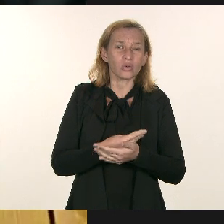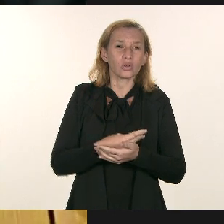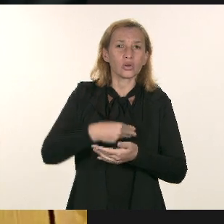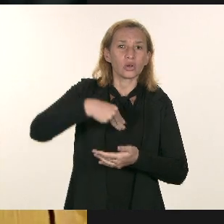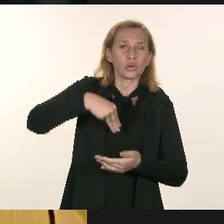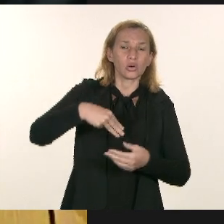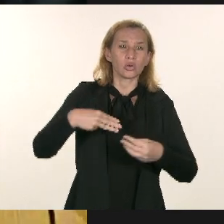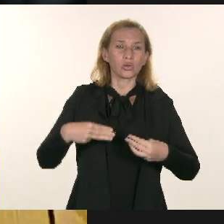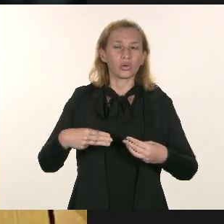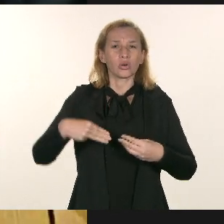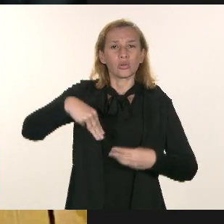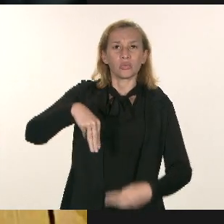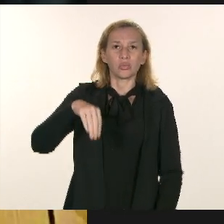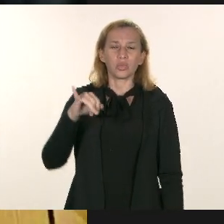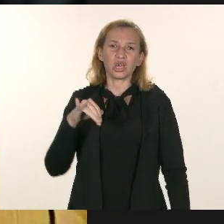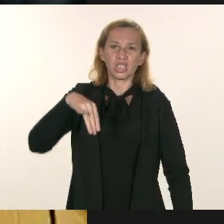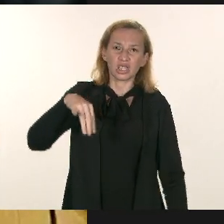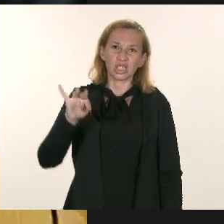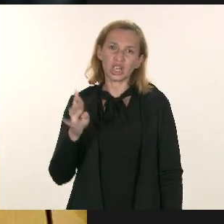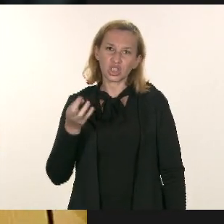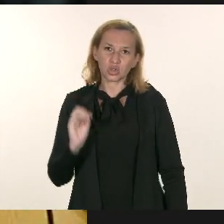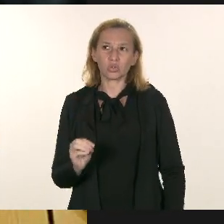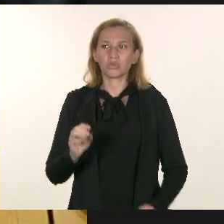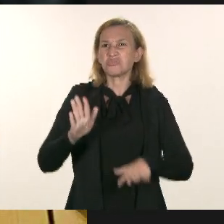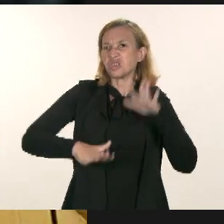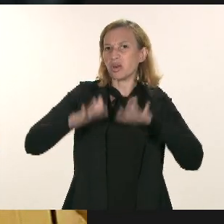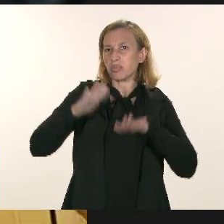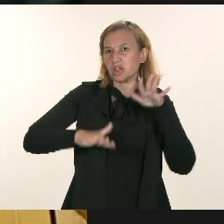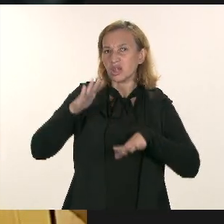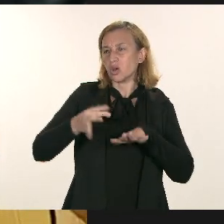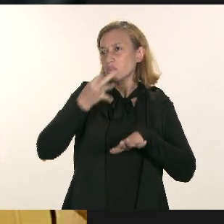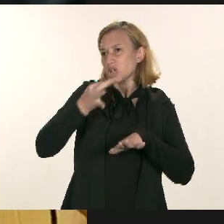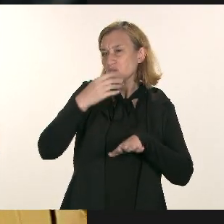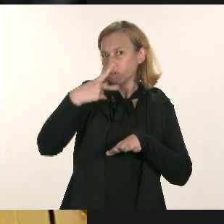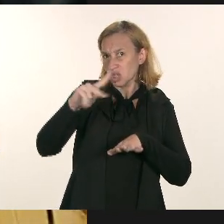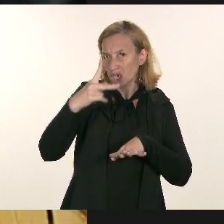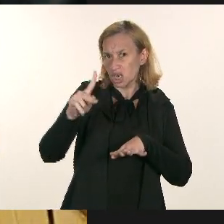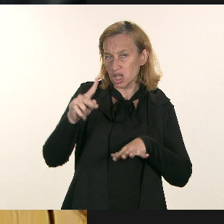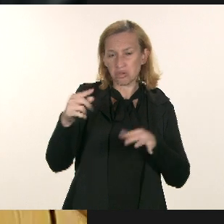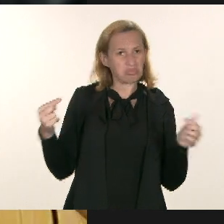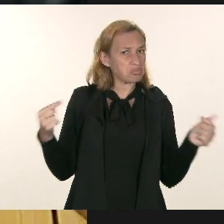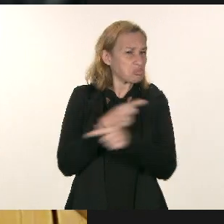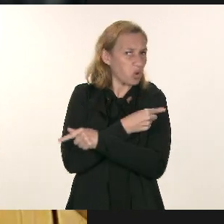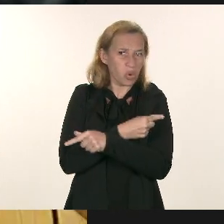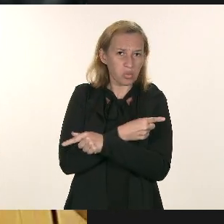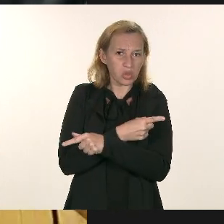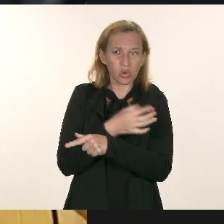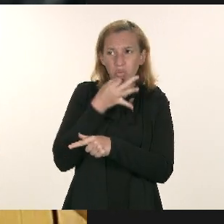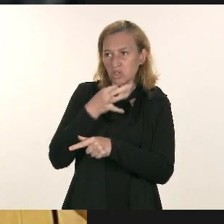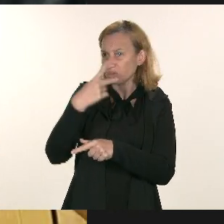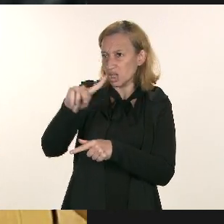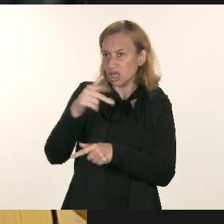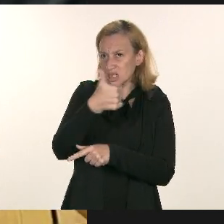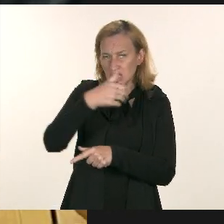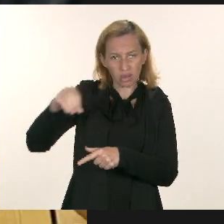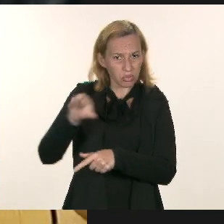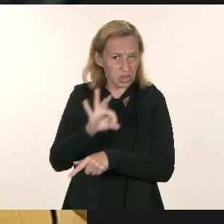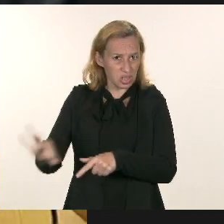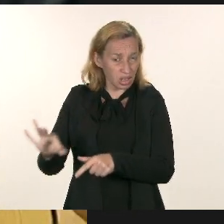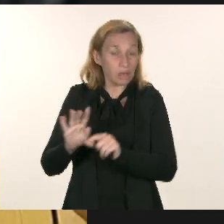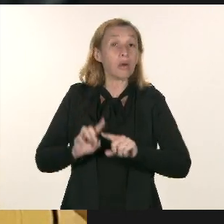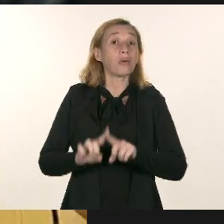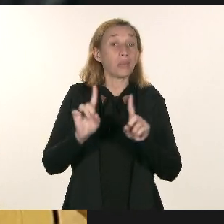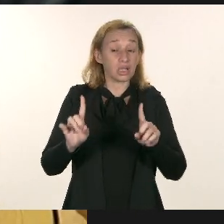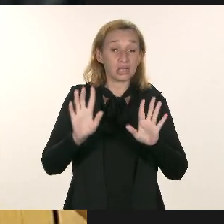Independente do mérito da opinião dele, que eu, de fato, ouvi o discurso, discordo 100% das palavras